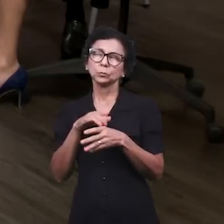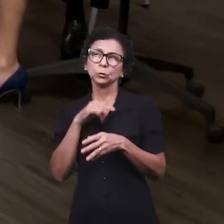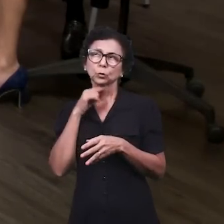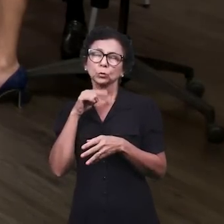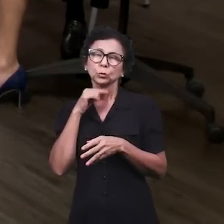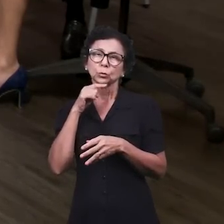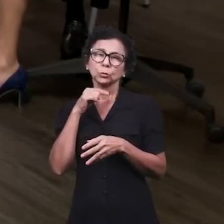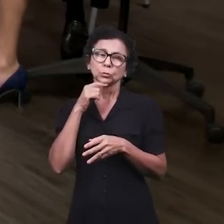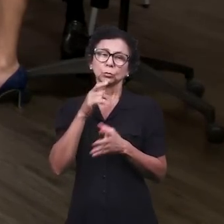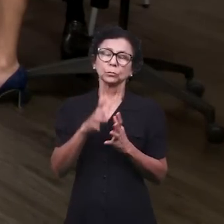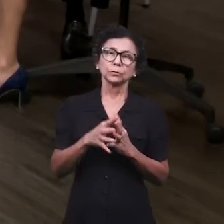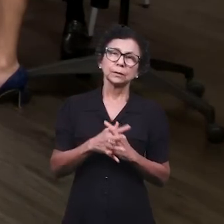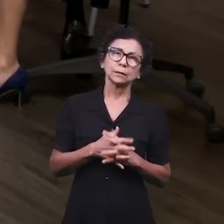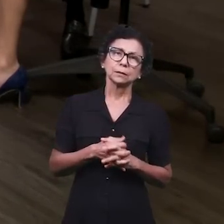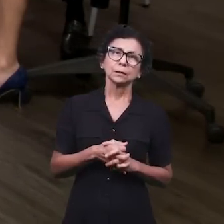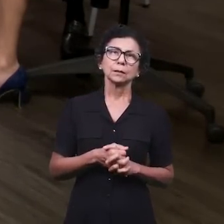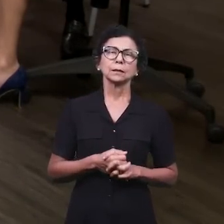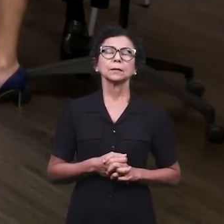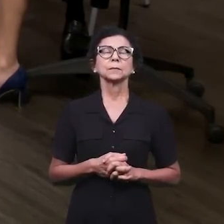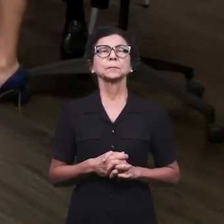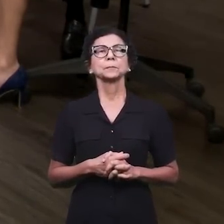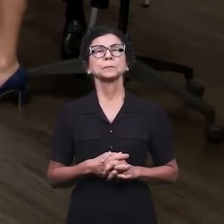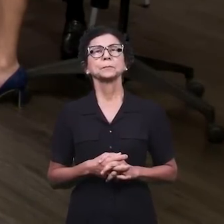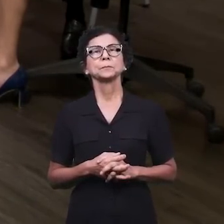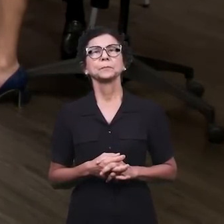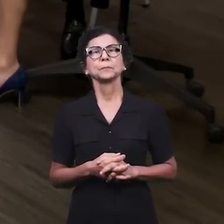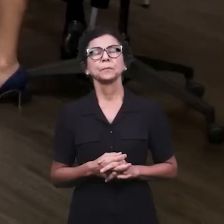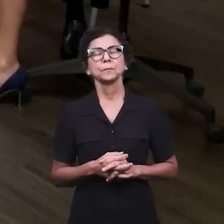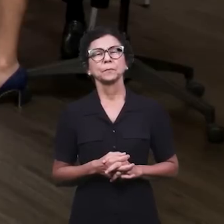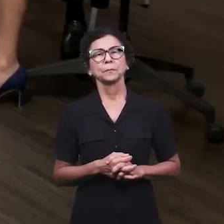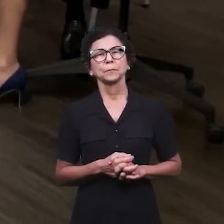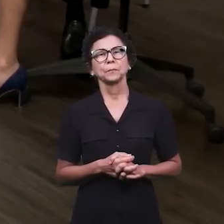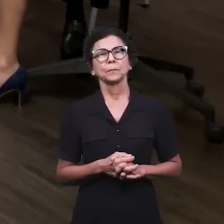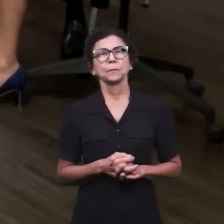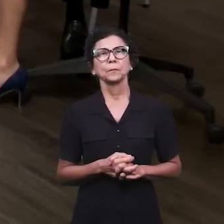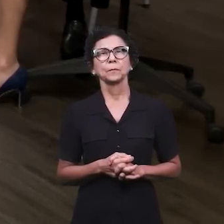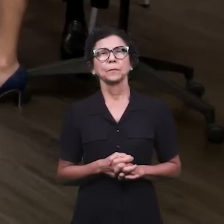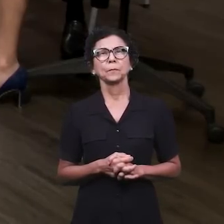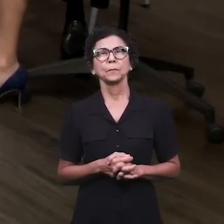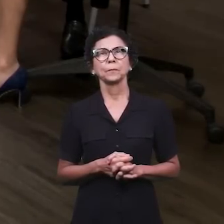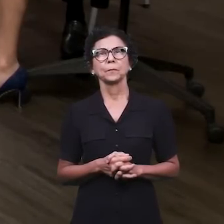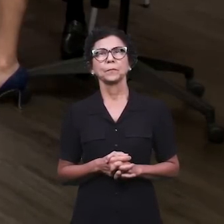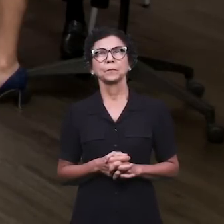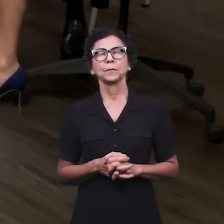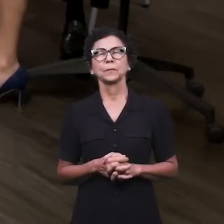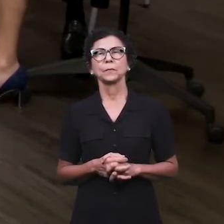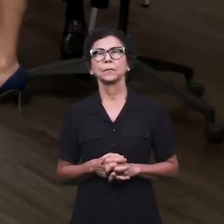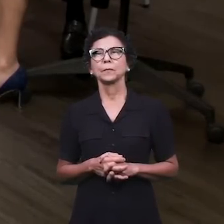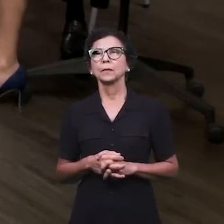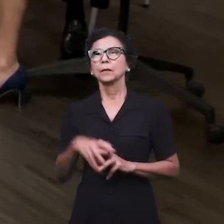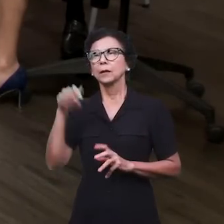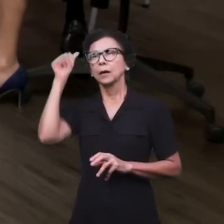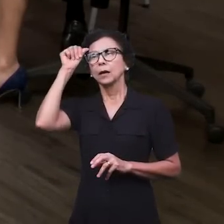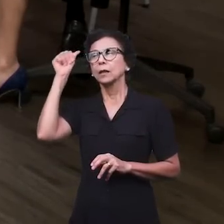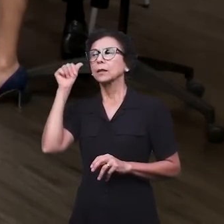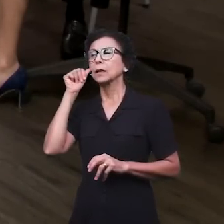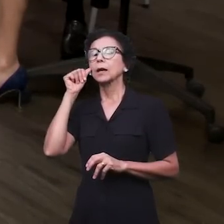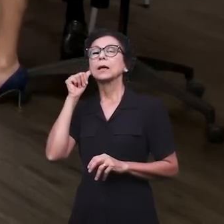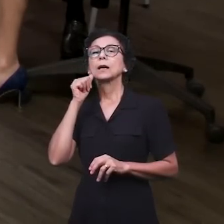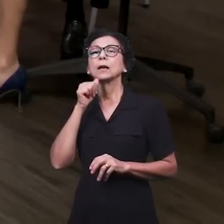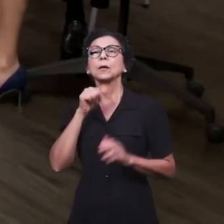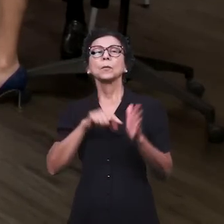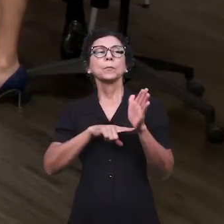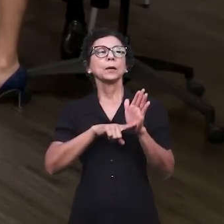prática do dia a dia. Você já entrou em alguns aspectos aqui, vamos ver outros que a turma tem para perguntar, né, Andréia? Fica com você. Vou